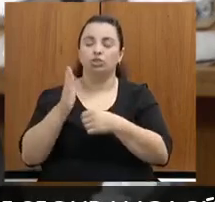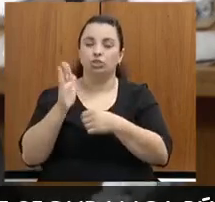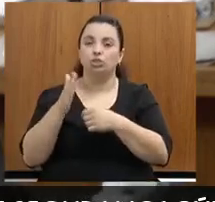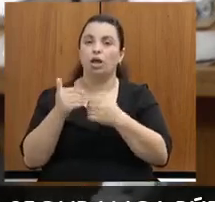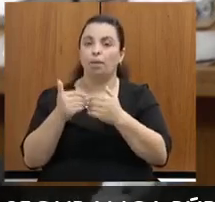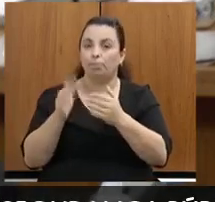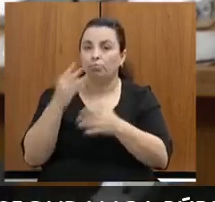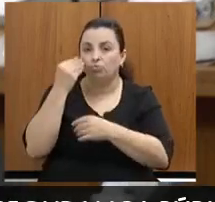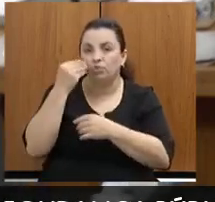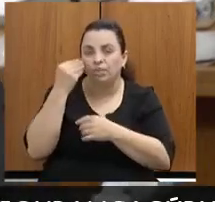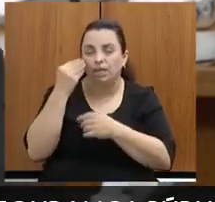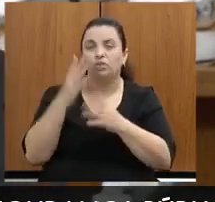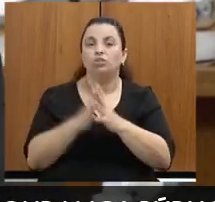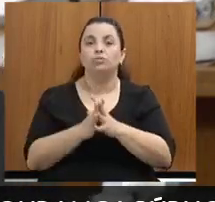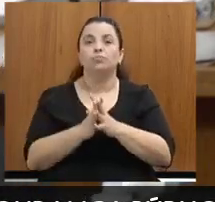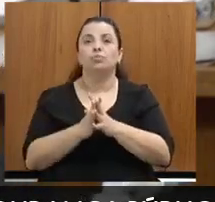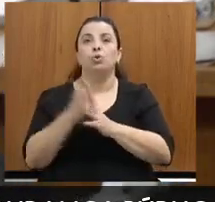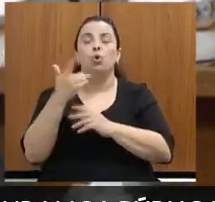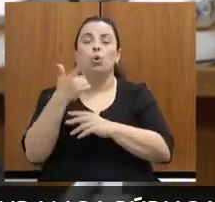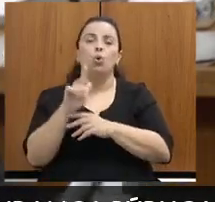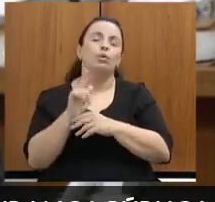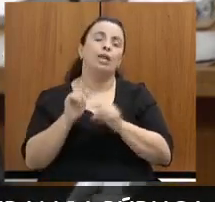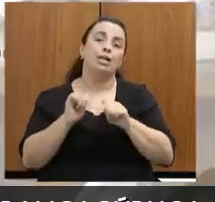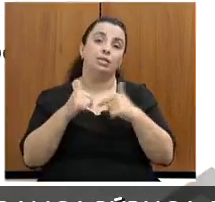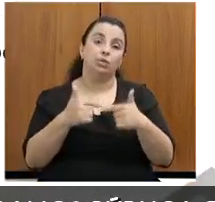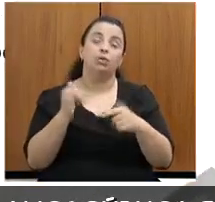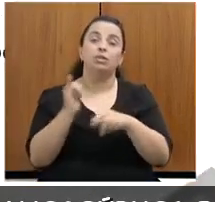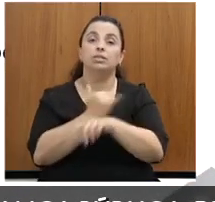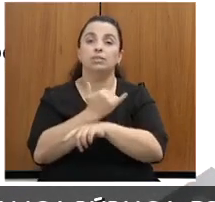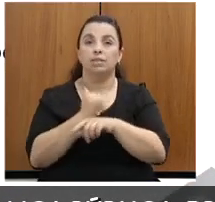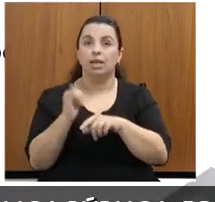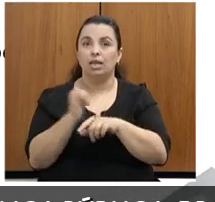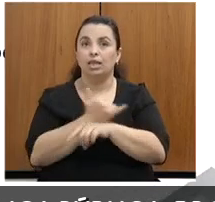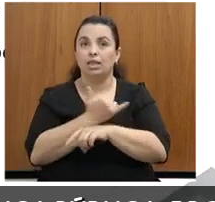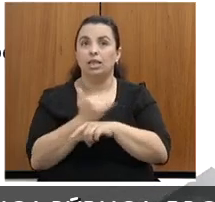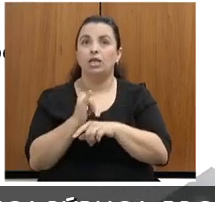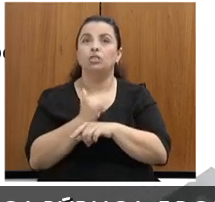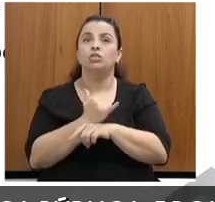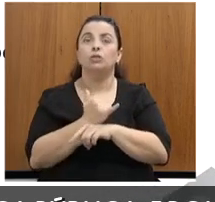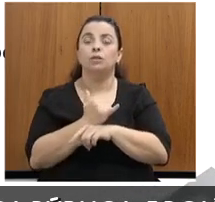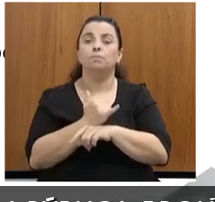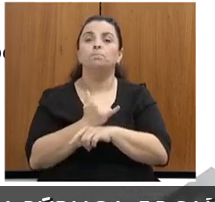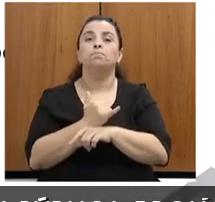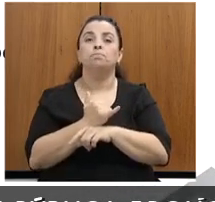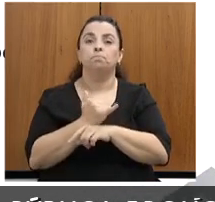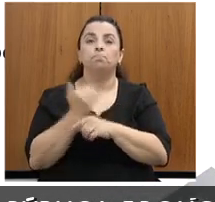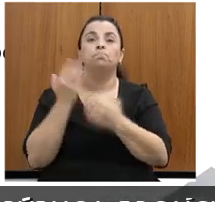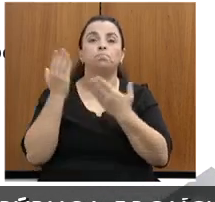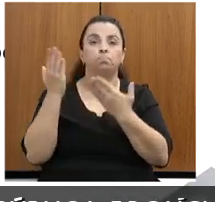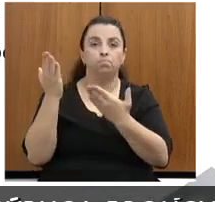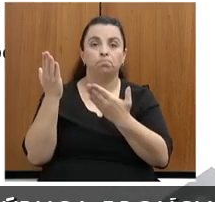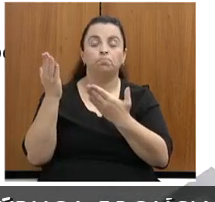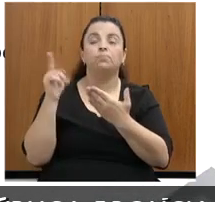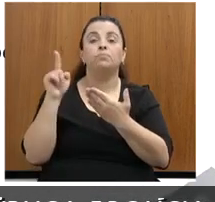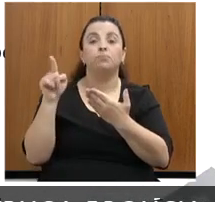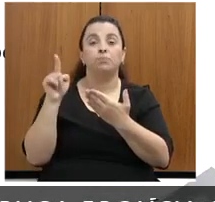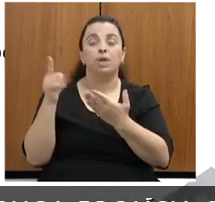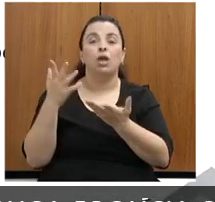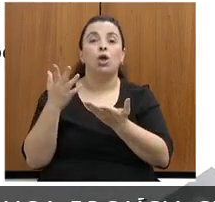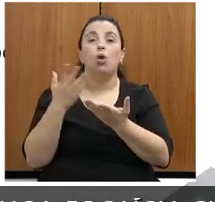estratégica diz respeito aí ao nosso caderno de indicadores